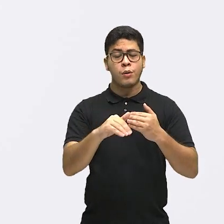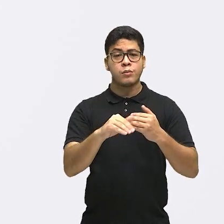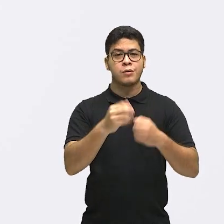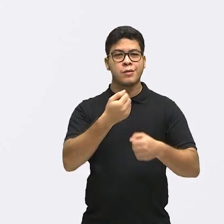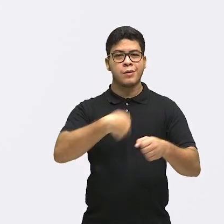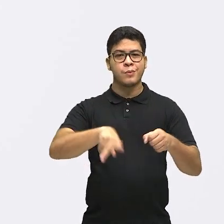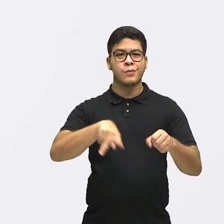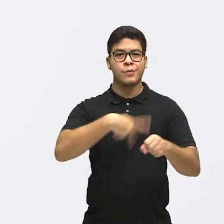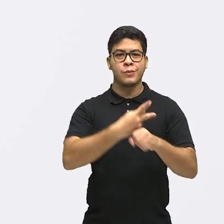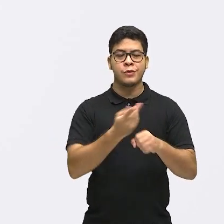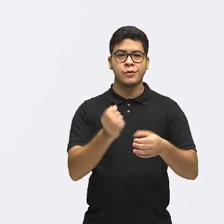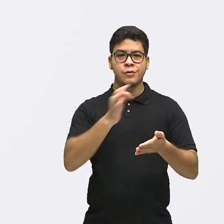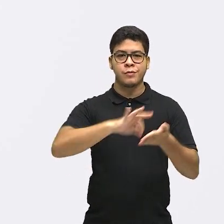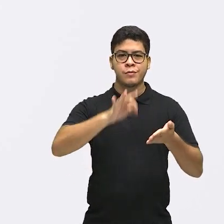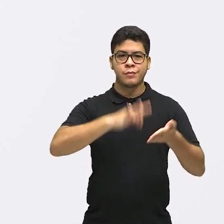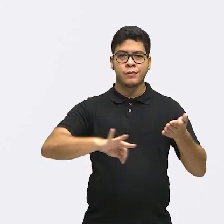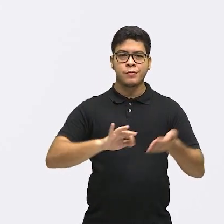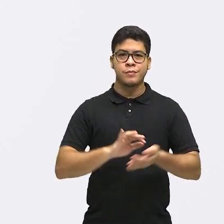está de volta.